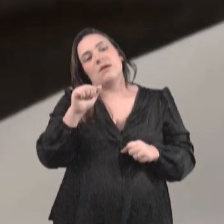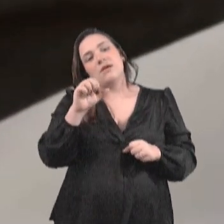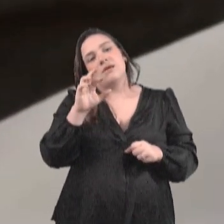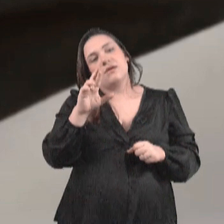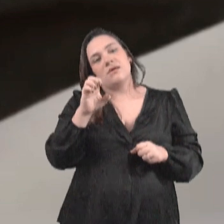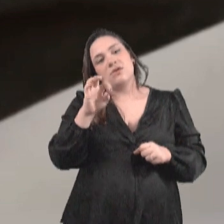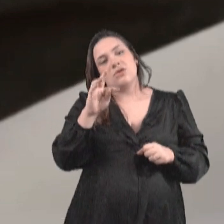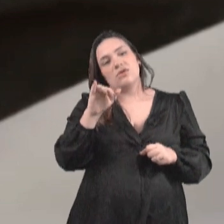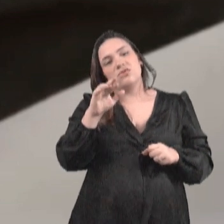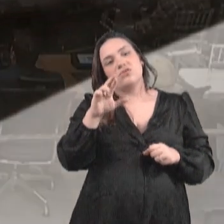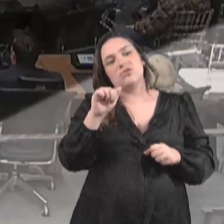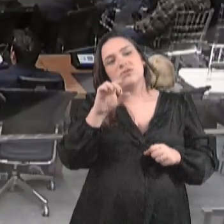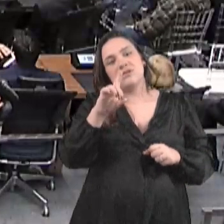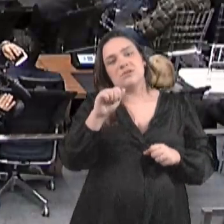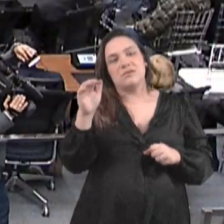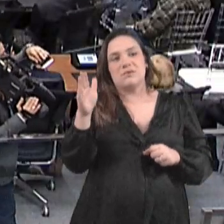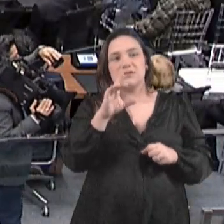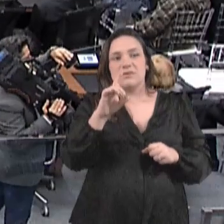Laguna.